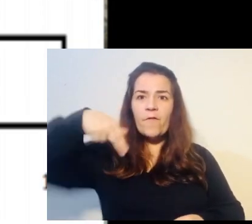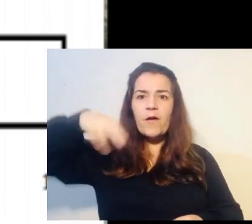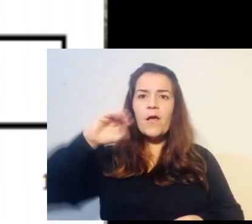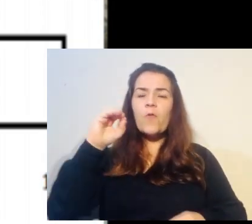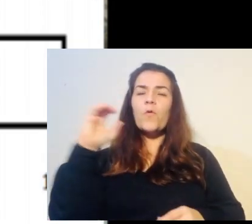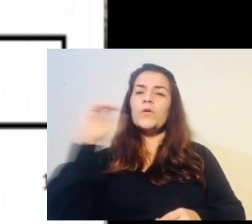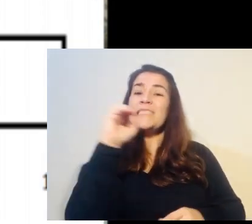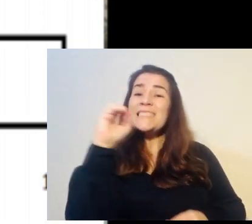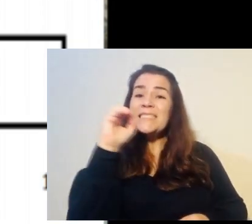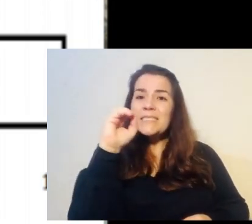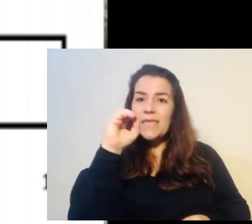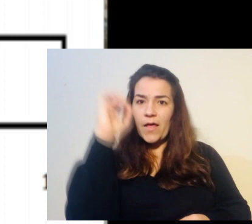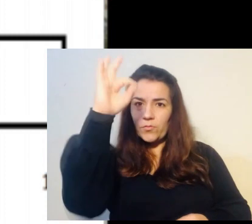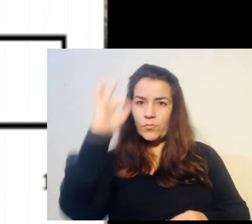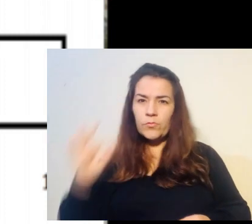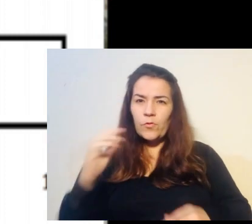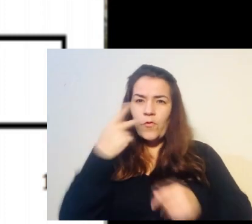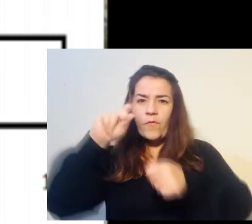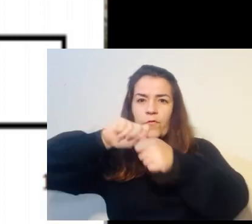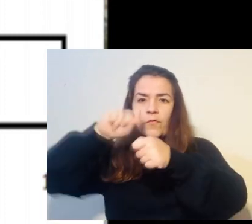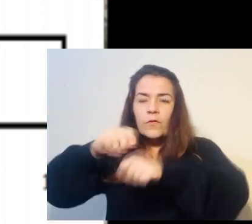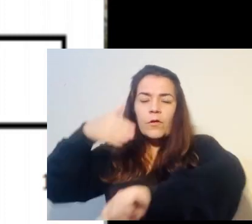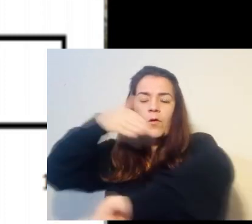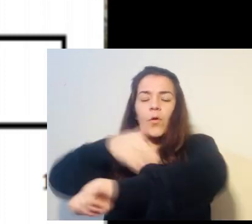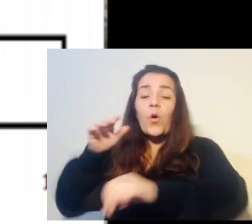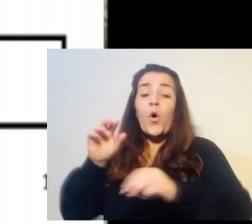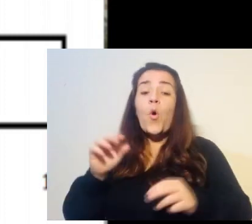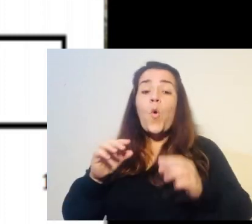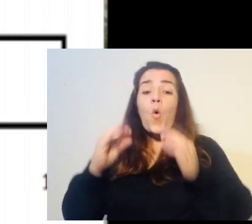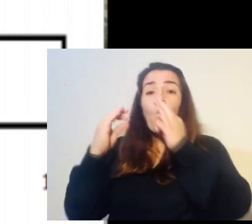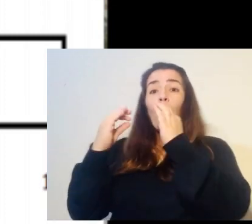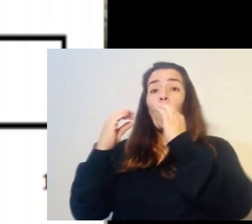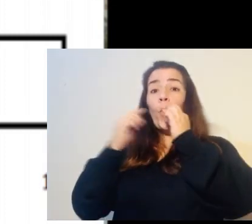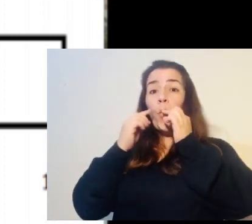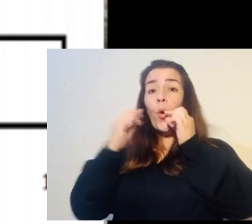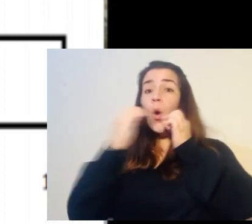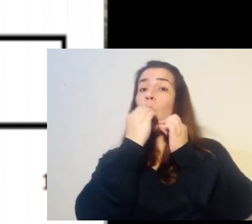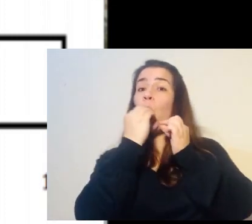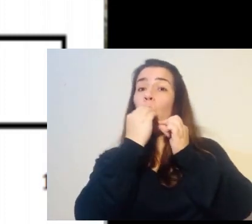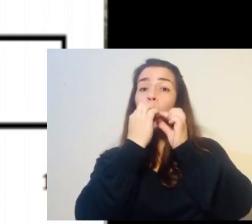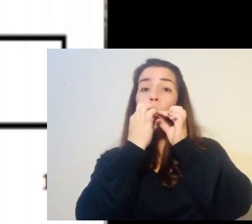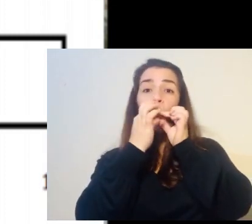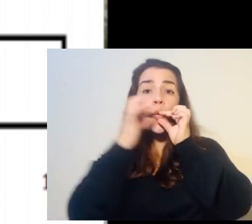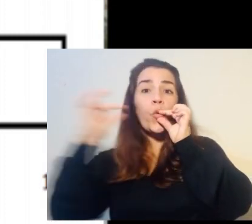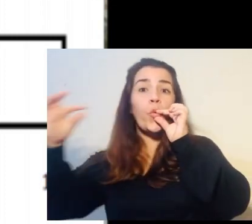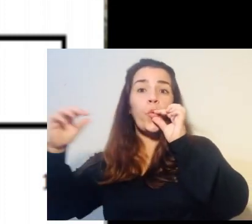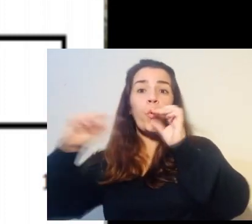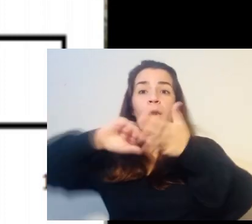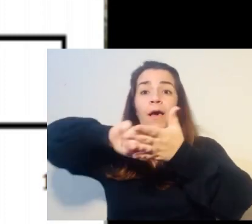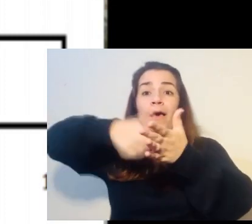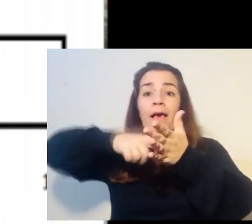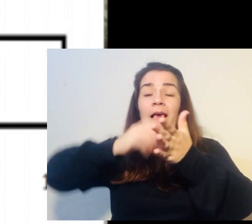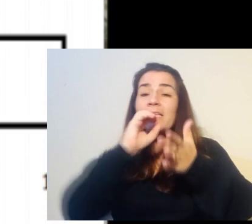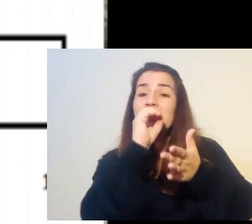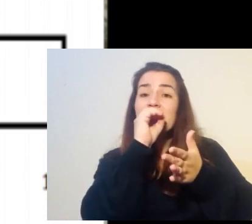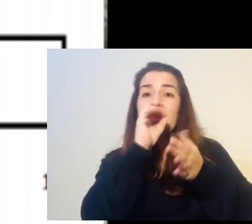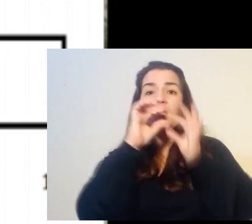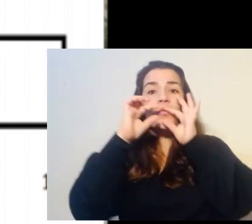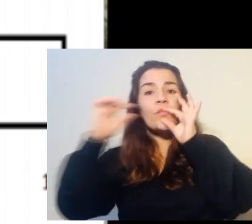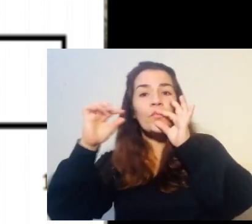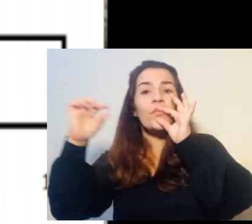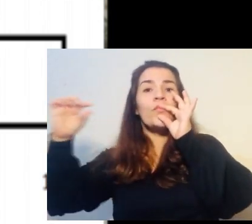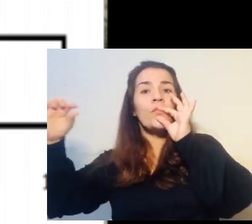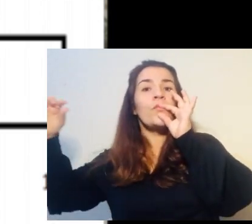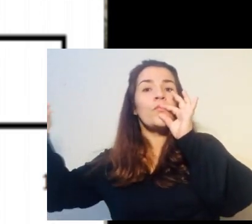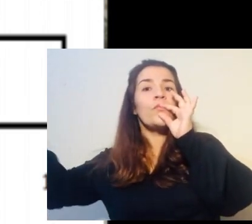furo 0%, que é o furo da embocadura, do lugar de assoprar, e os outros furos do dedo, que são 43%,